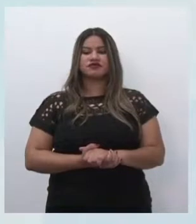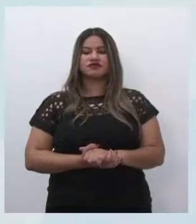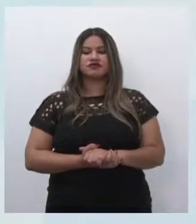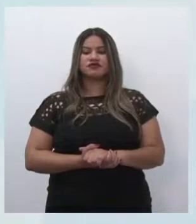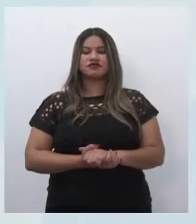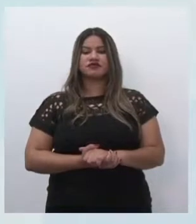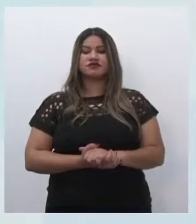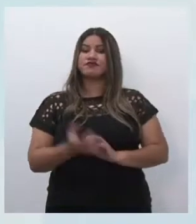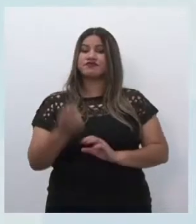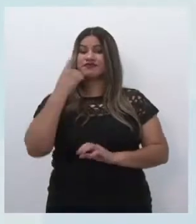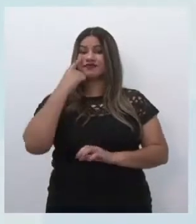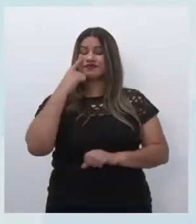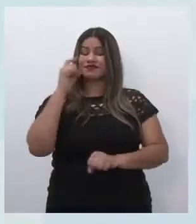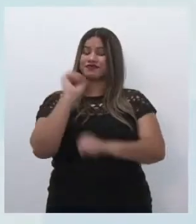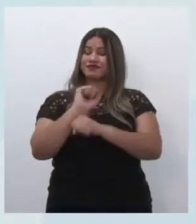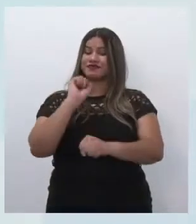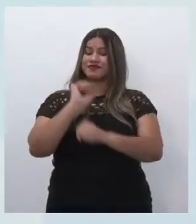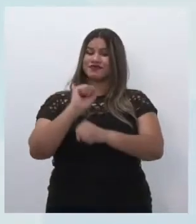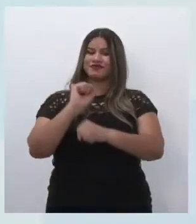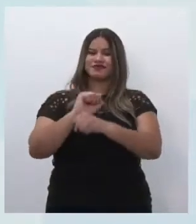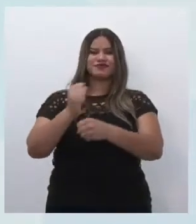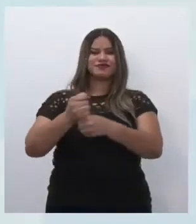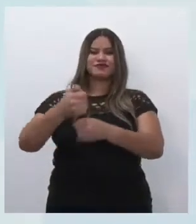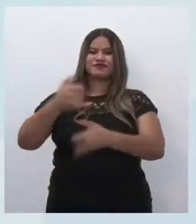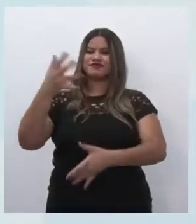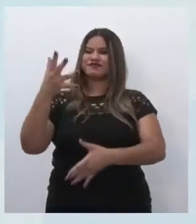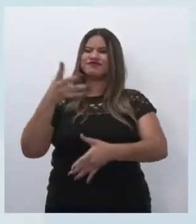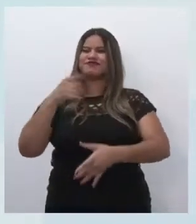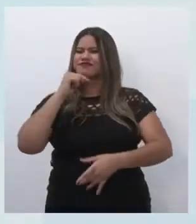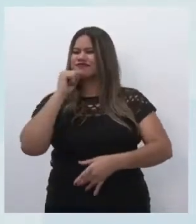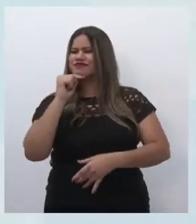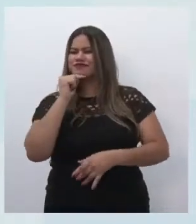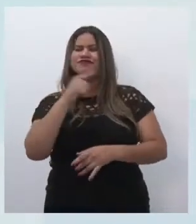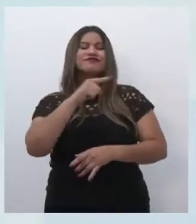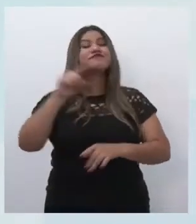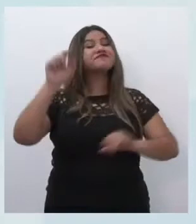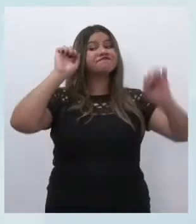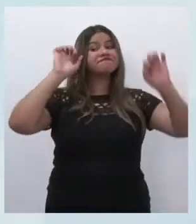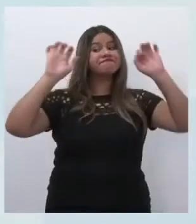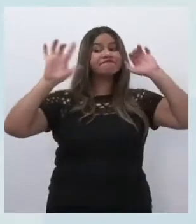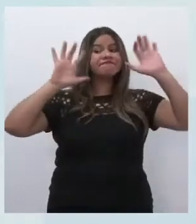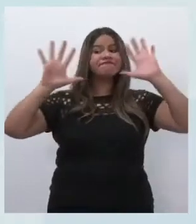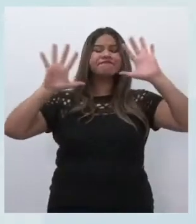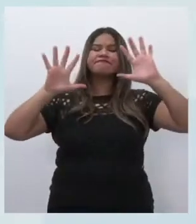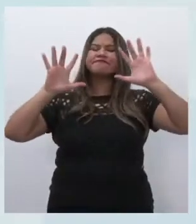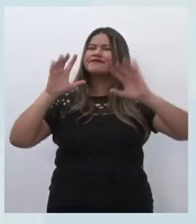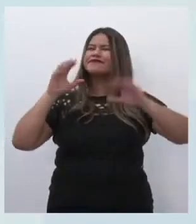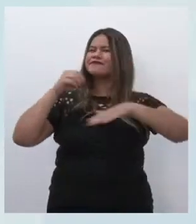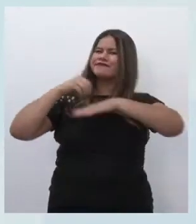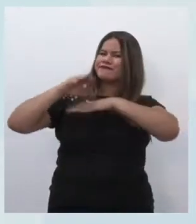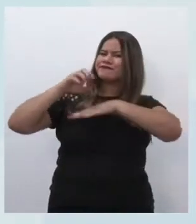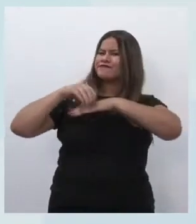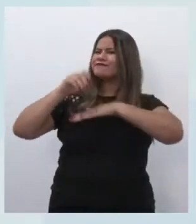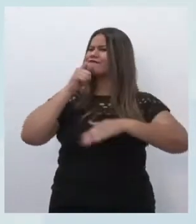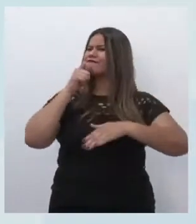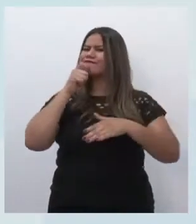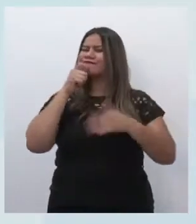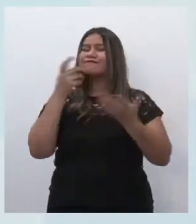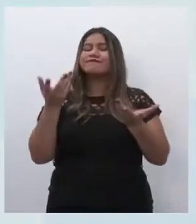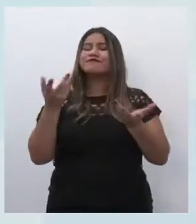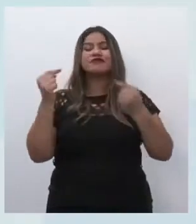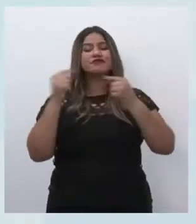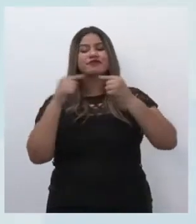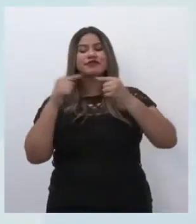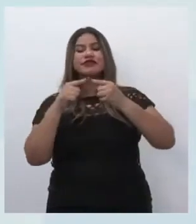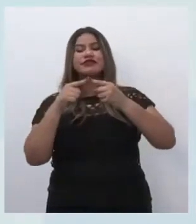Vamos lá, estou aguardando. Ninguém conseguiu. Pensaram, não tem nenhuma pista aí para a segunda, e para a terceira